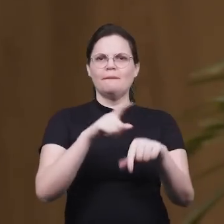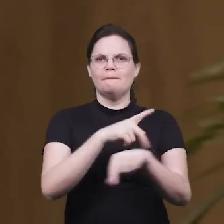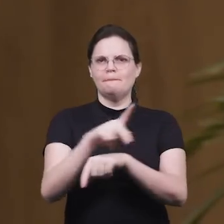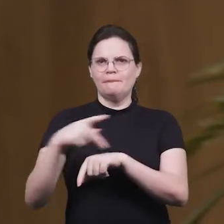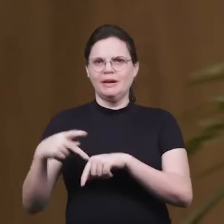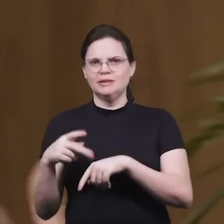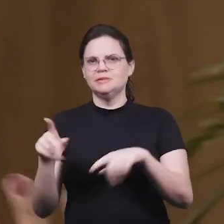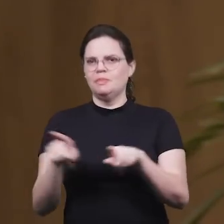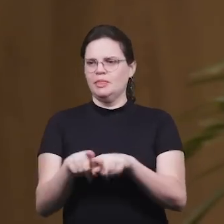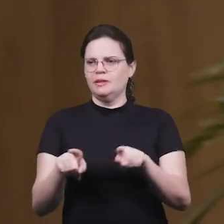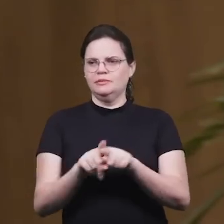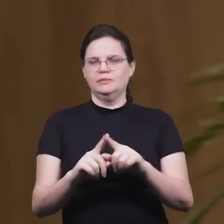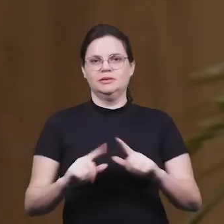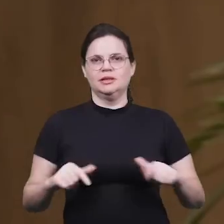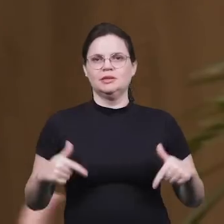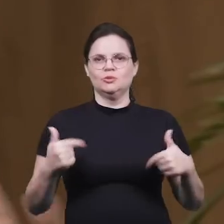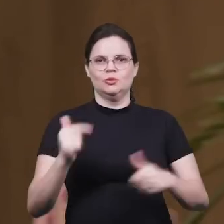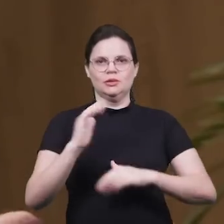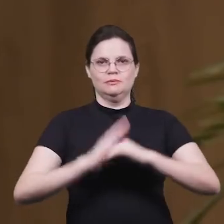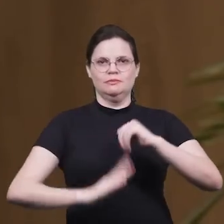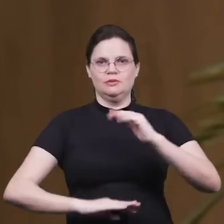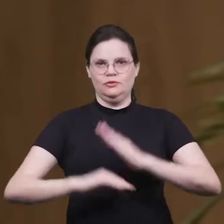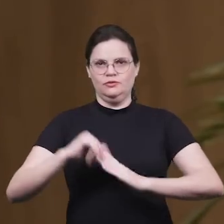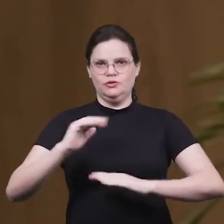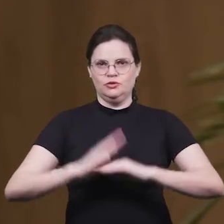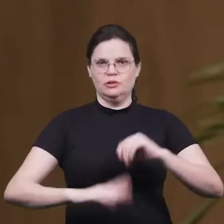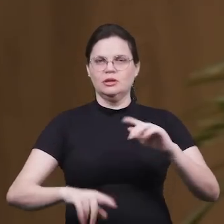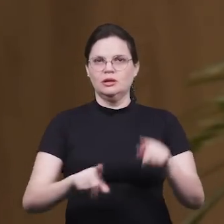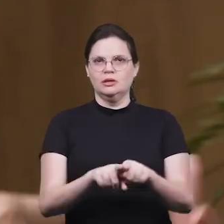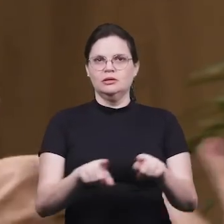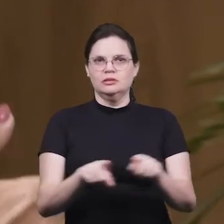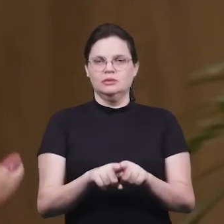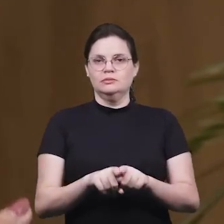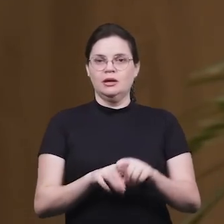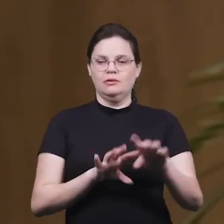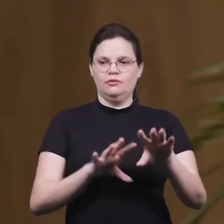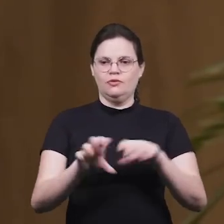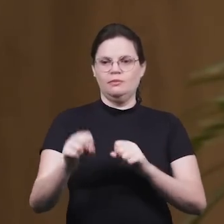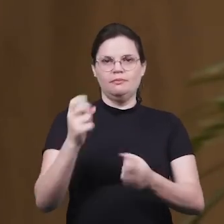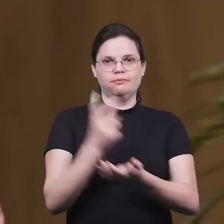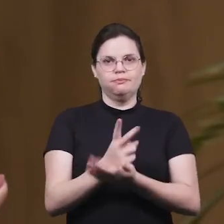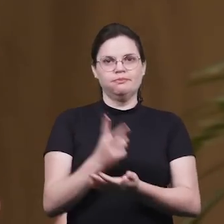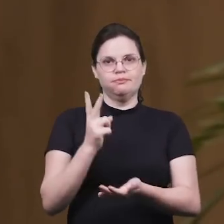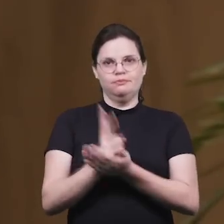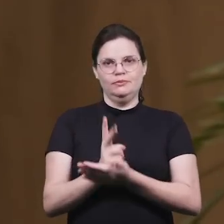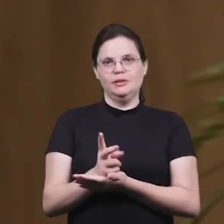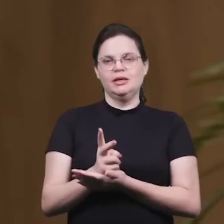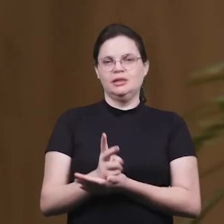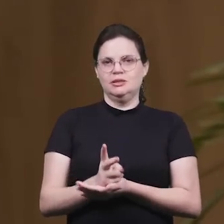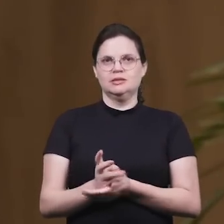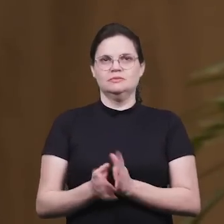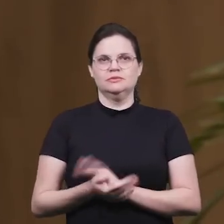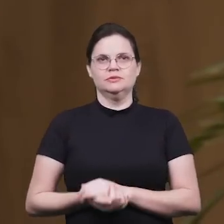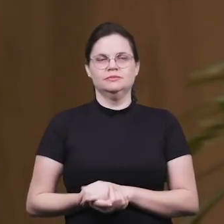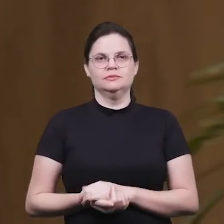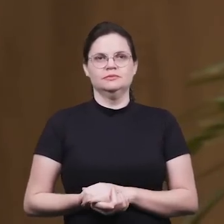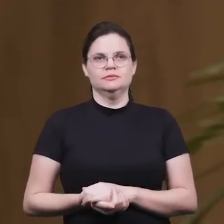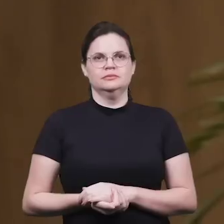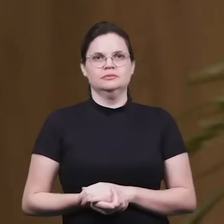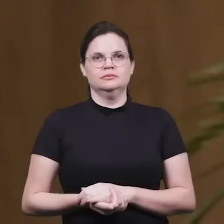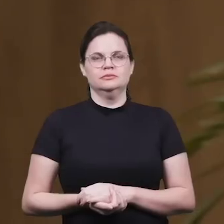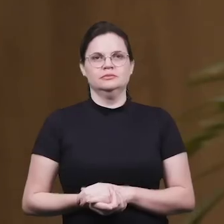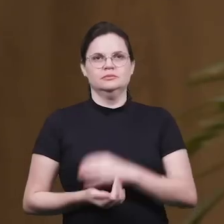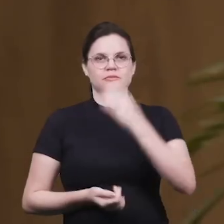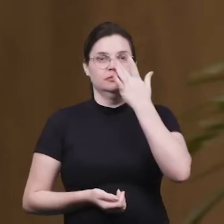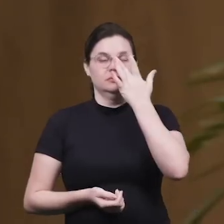também estão atuando profissionalmente nessa mesma formação que tiveram em nível de graduação, porque